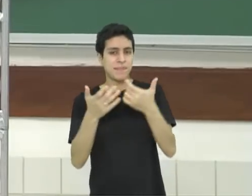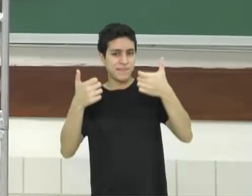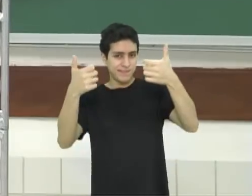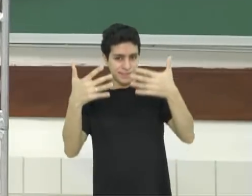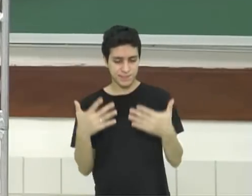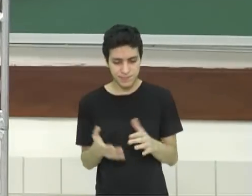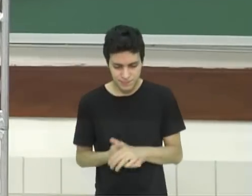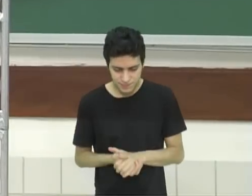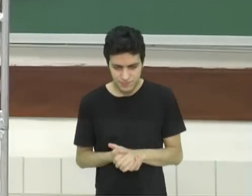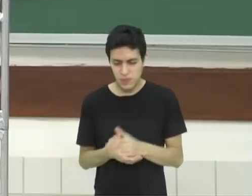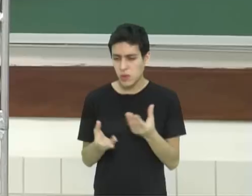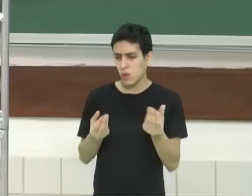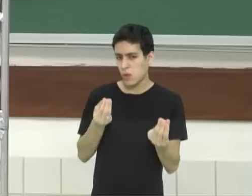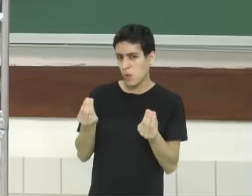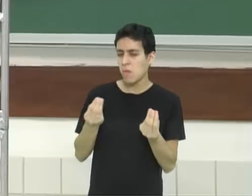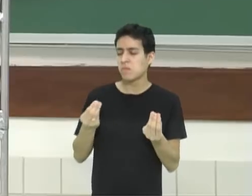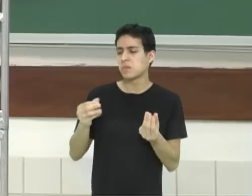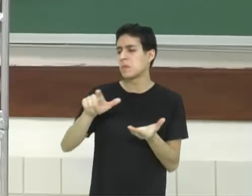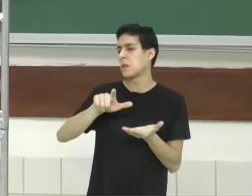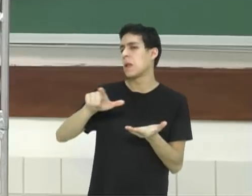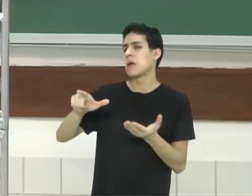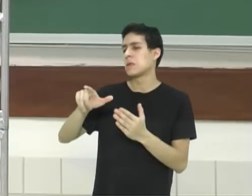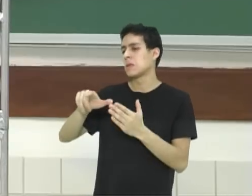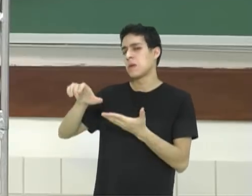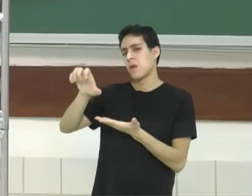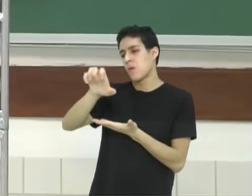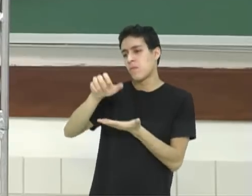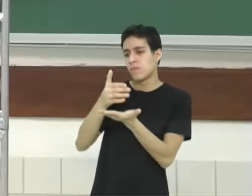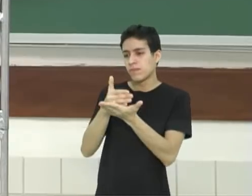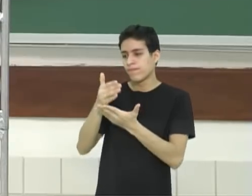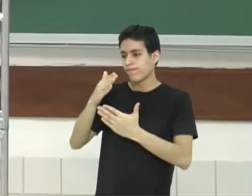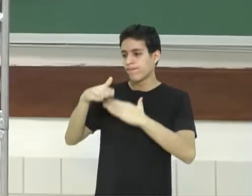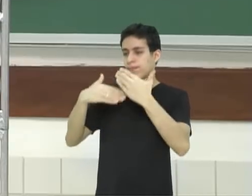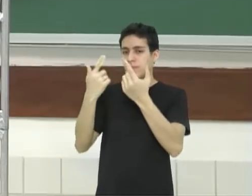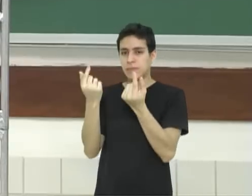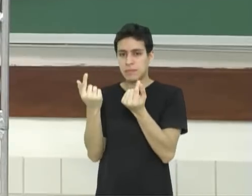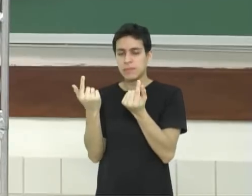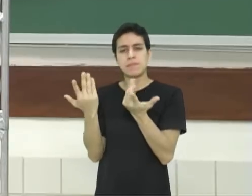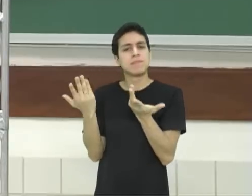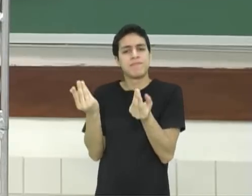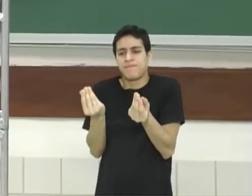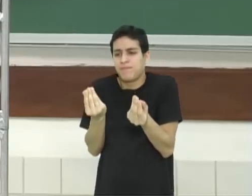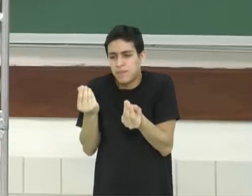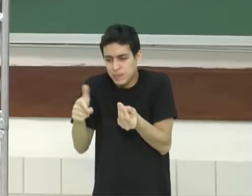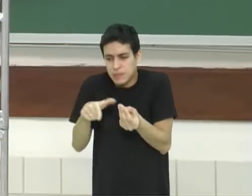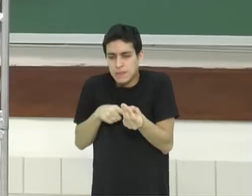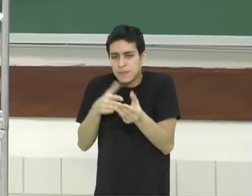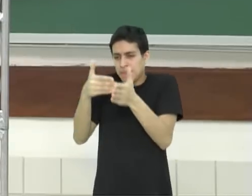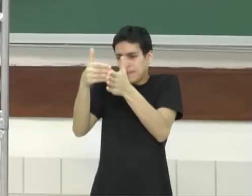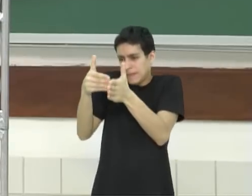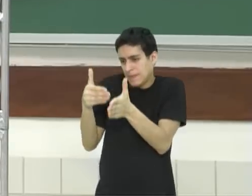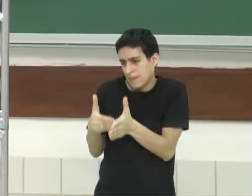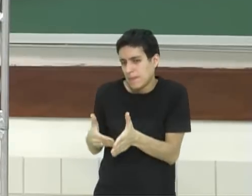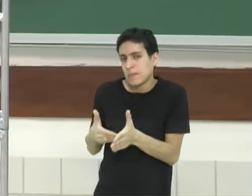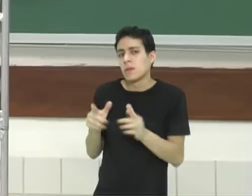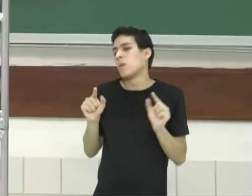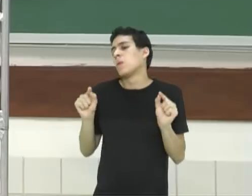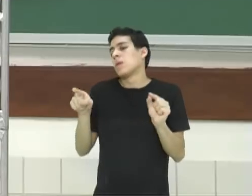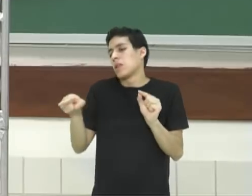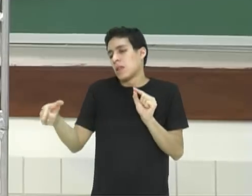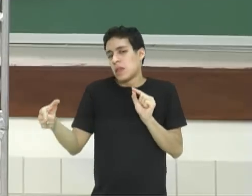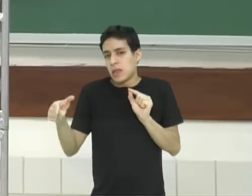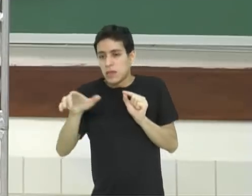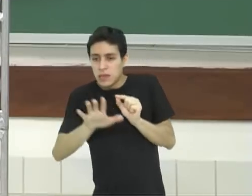economia e o desenvolvimento do leste europeu, né? Vimos todas as questões aí dos entraves, os obstáculos que essa porção